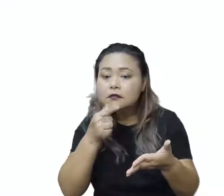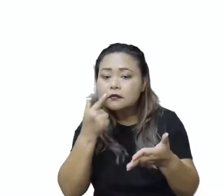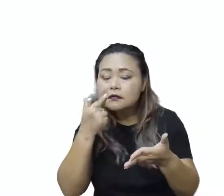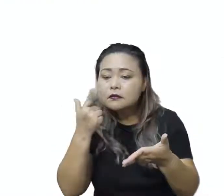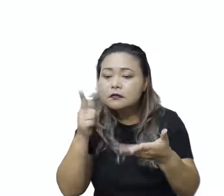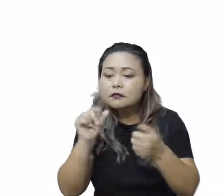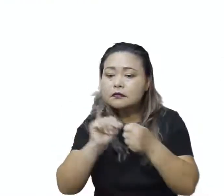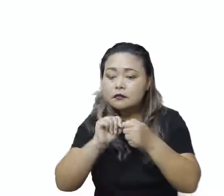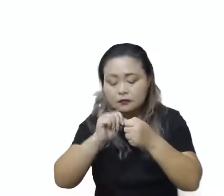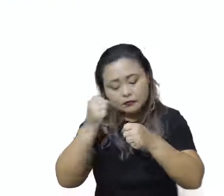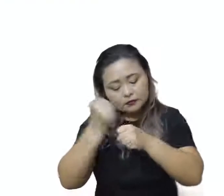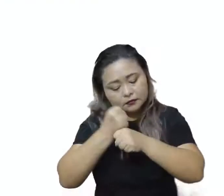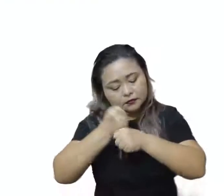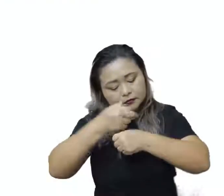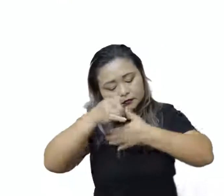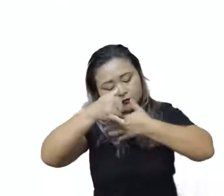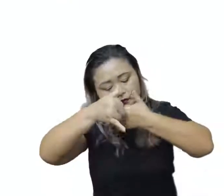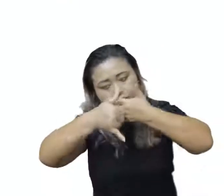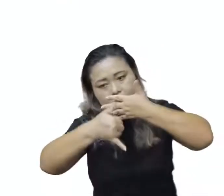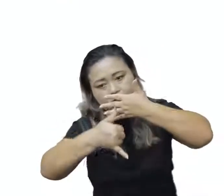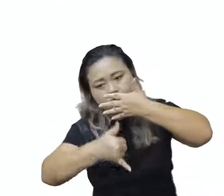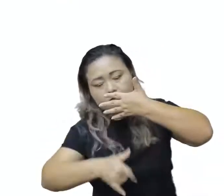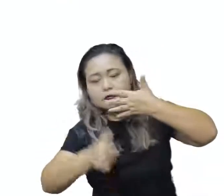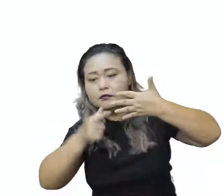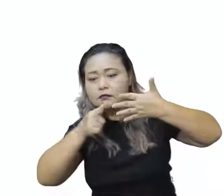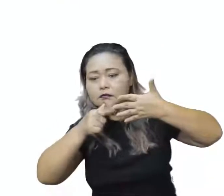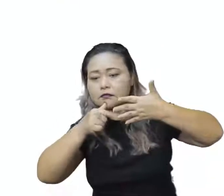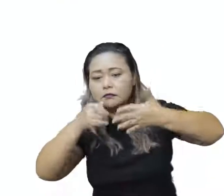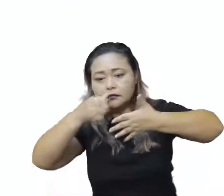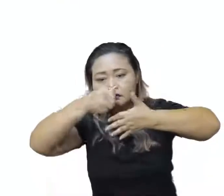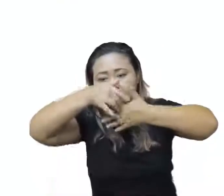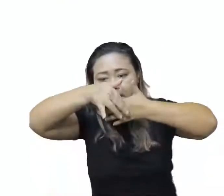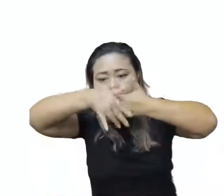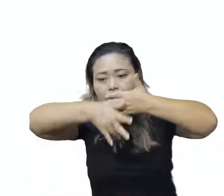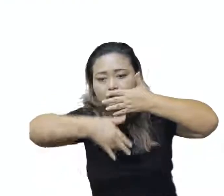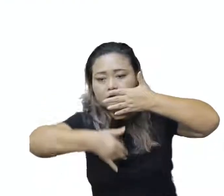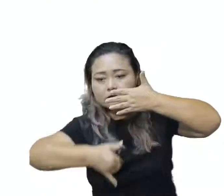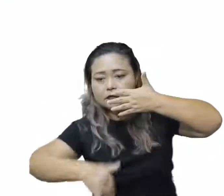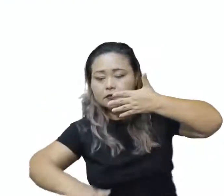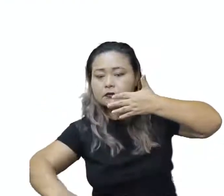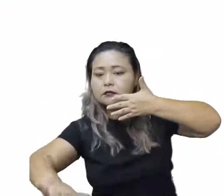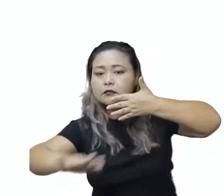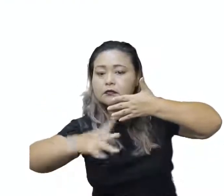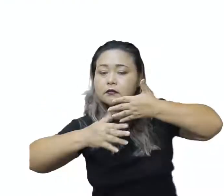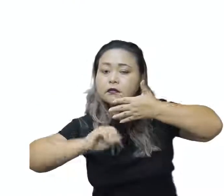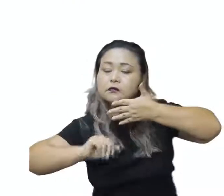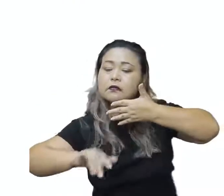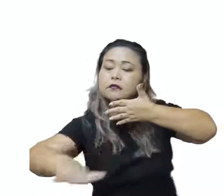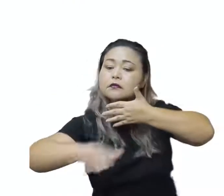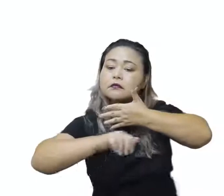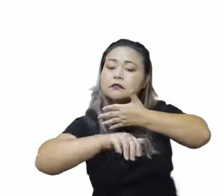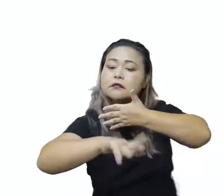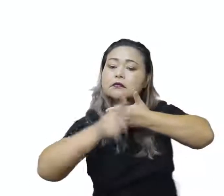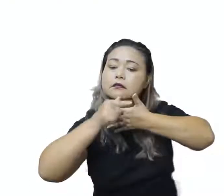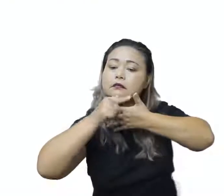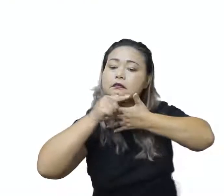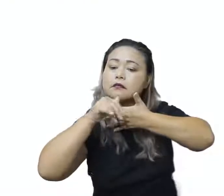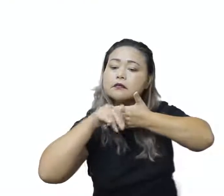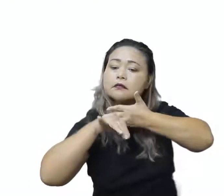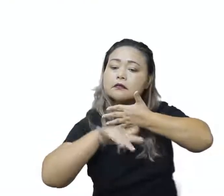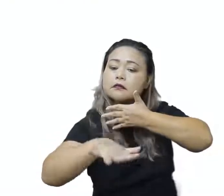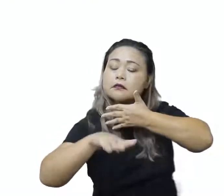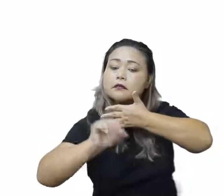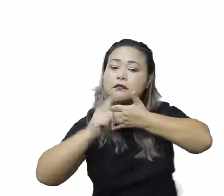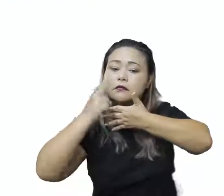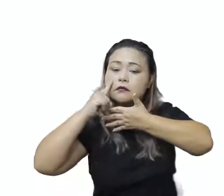Construção de usinas hidrelétricas alterando o fluxo das águas fluviais, interferência no ciclo das cheias e vazantes. Olha só